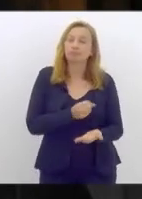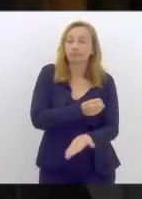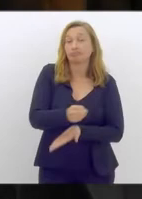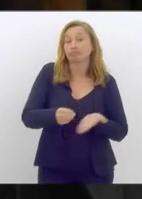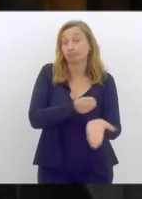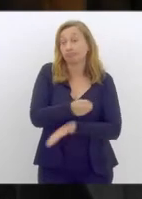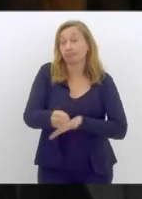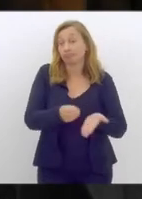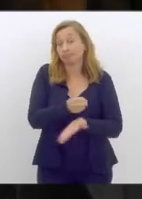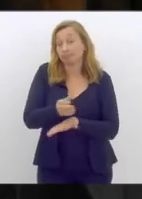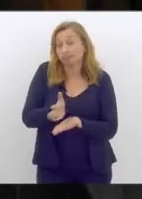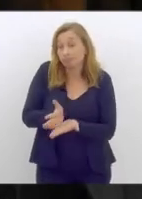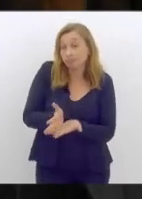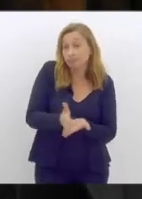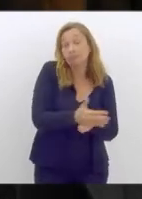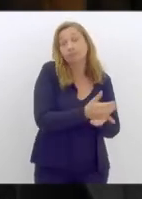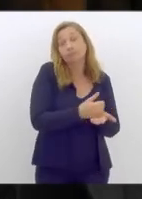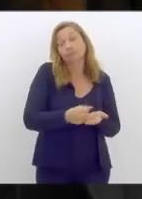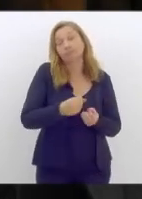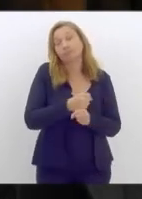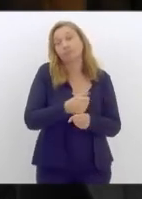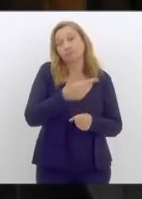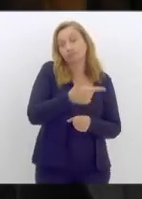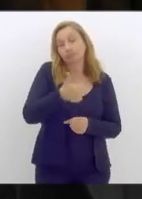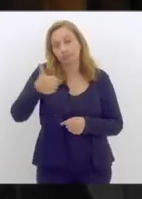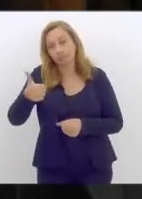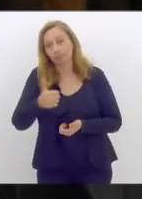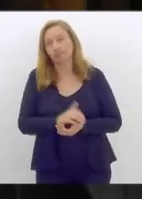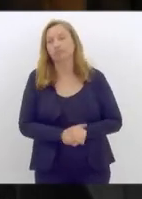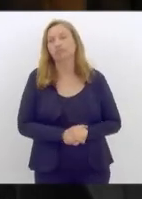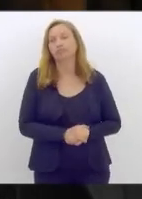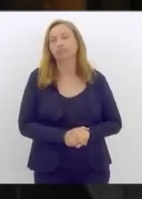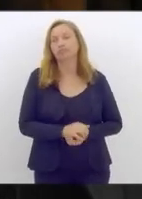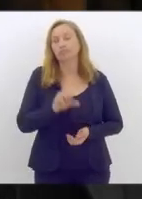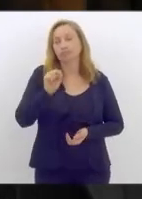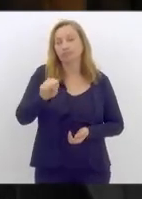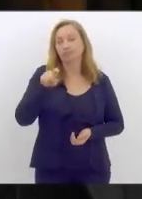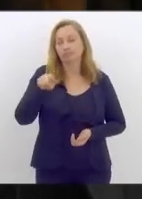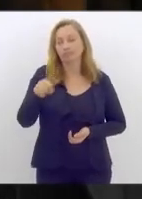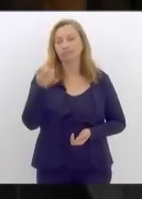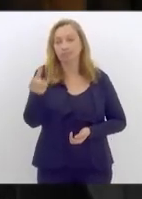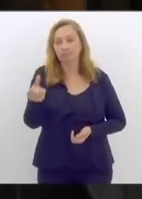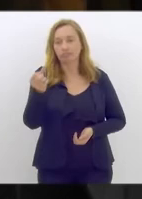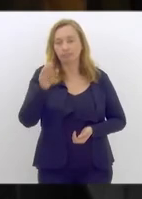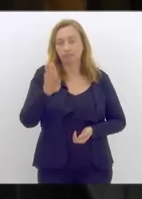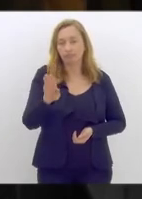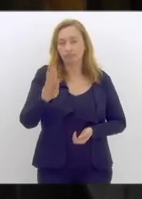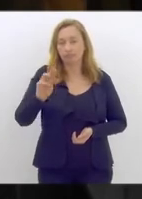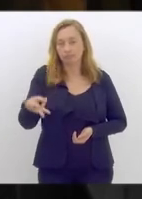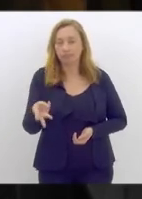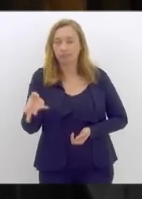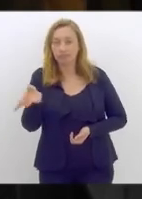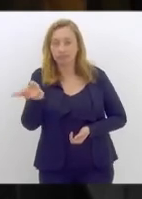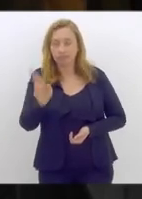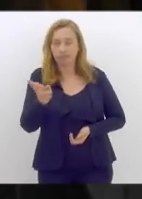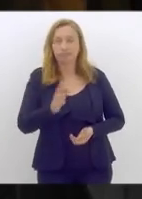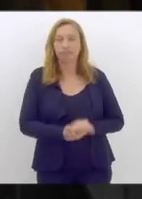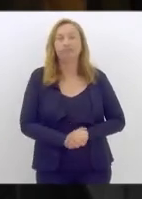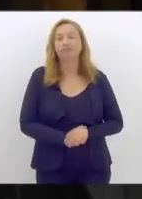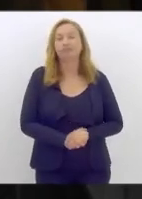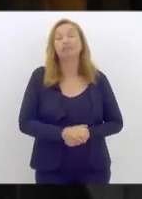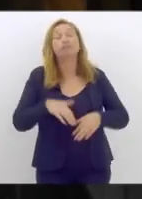então na arrecadação de 21 foi de 8.6 bilhões de reais